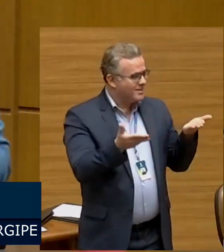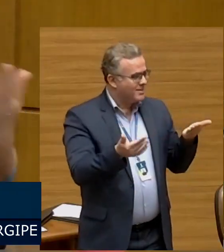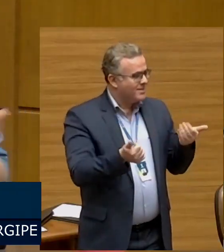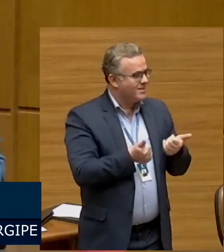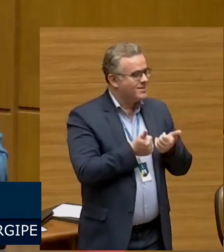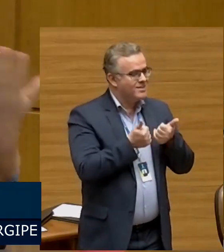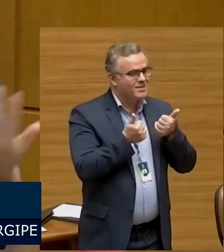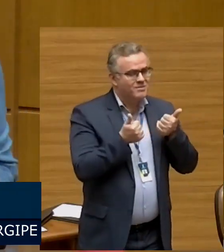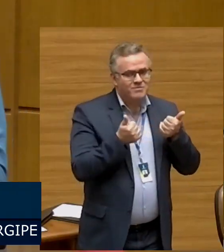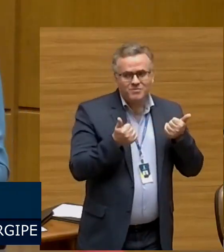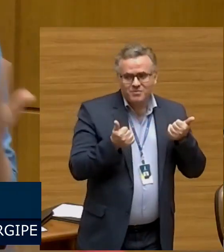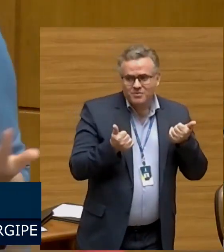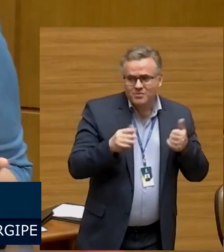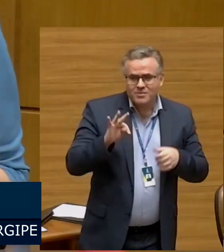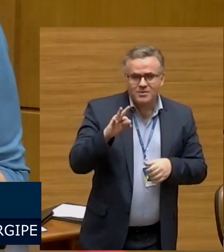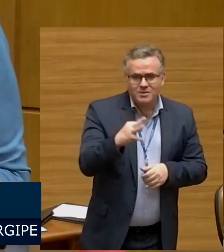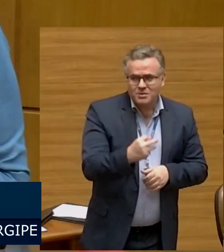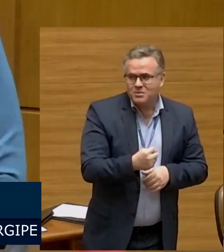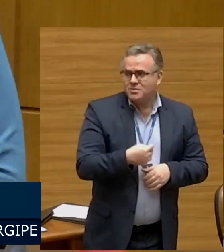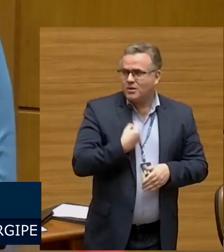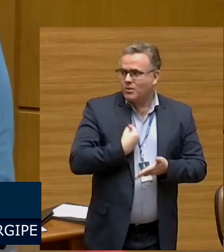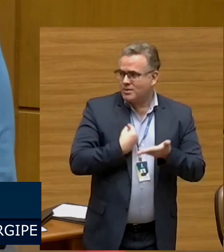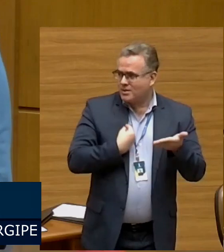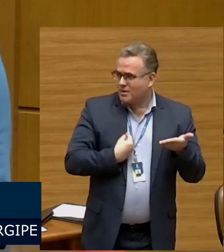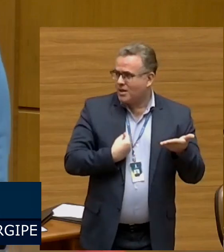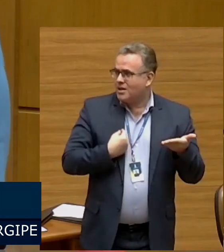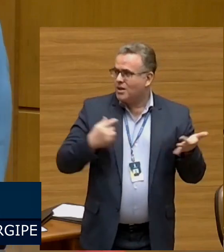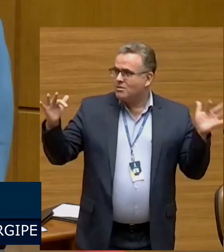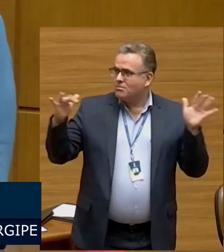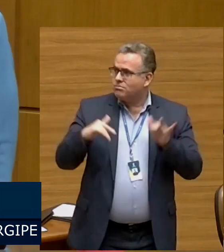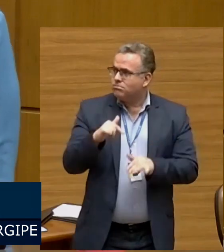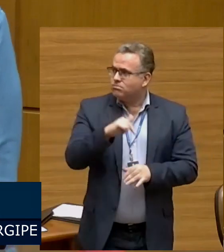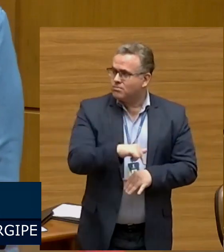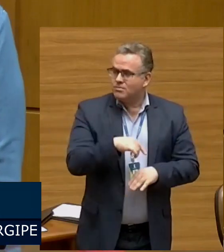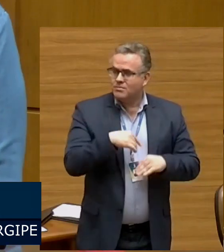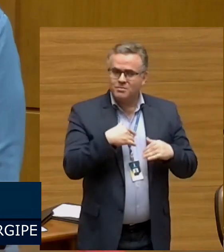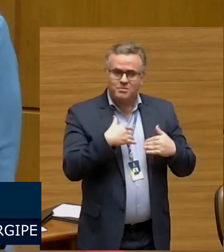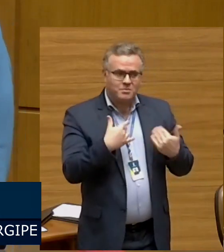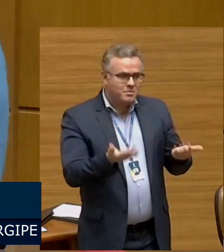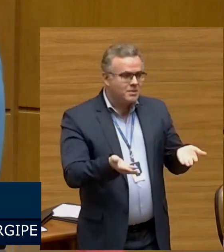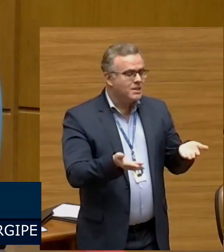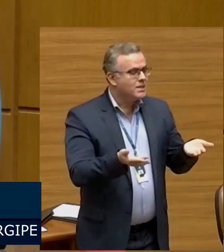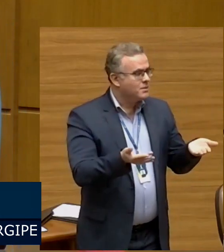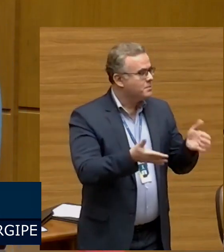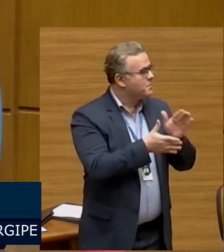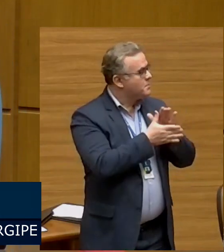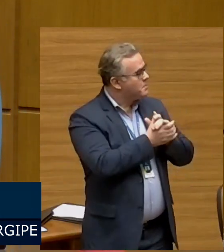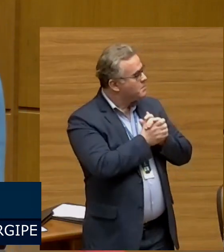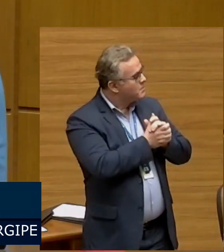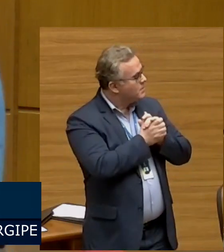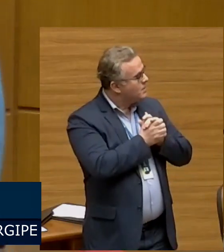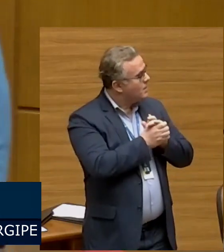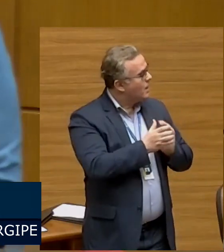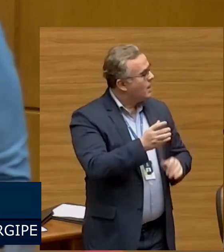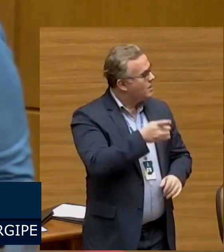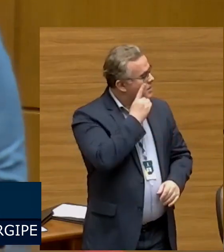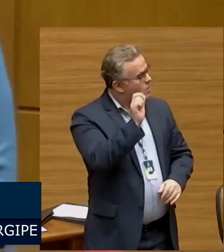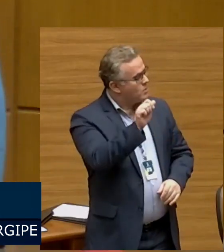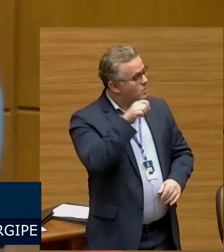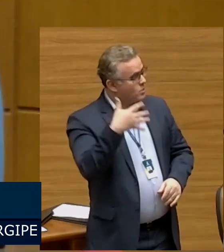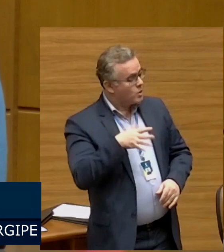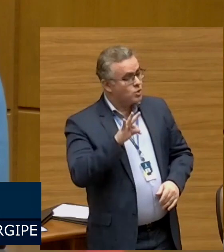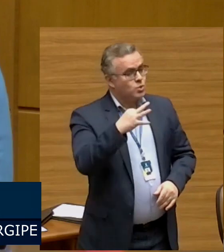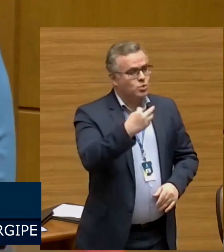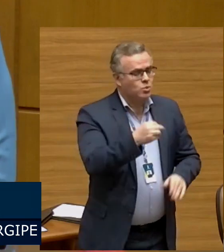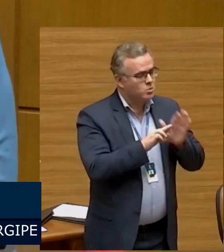A todos, todas, todos que se fazem aqui presentes, cumprimento a deputada Linda Brasil, em nome de toda